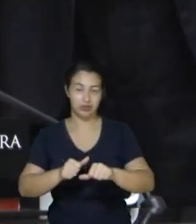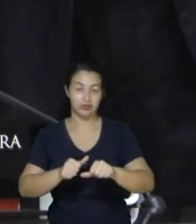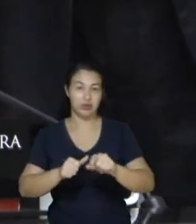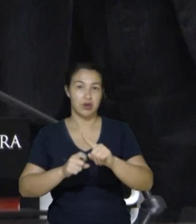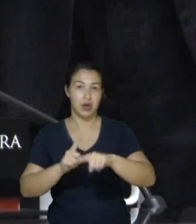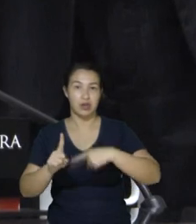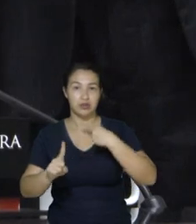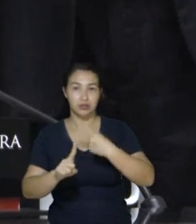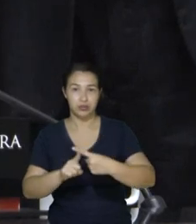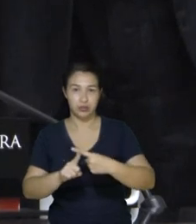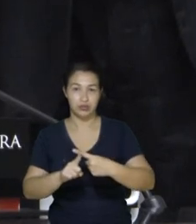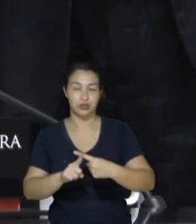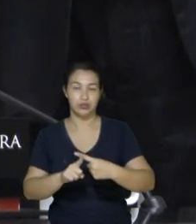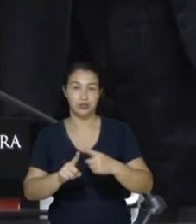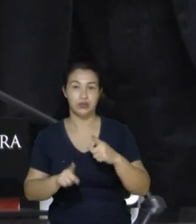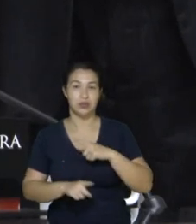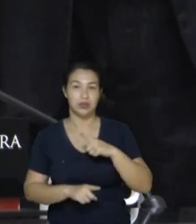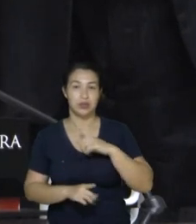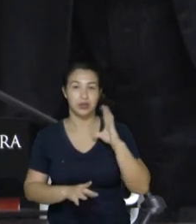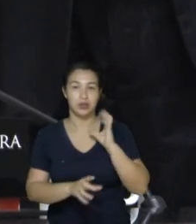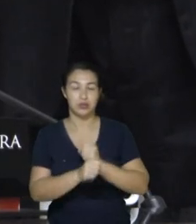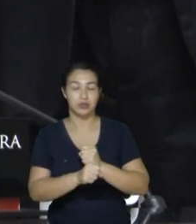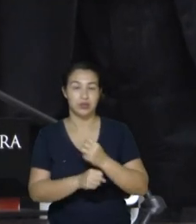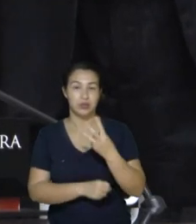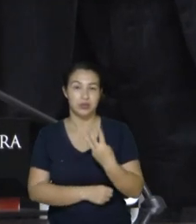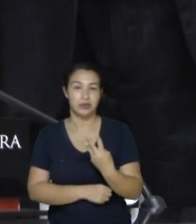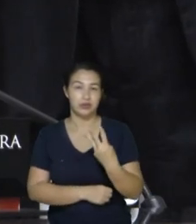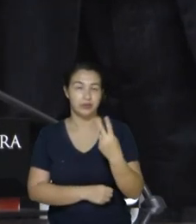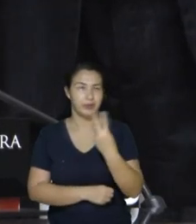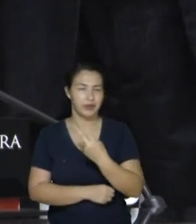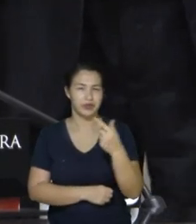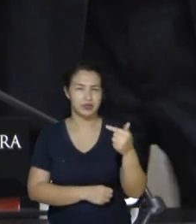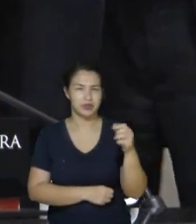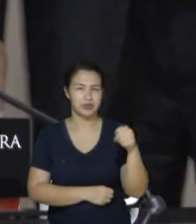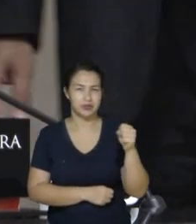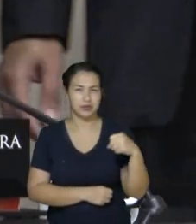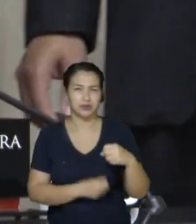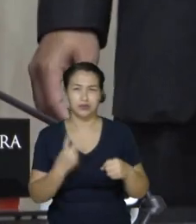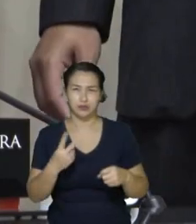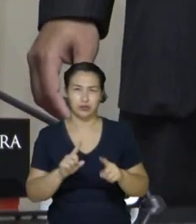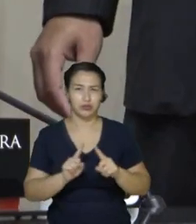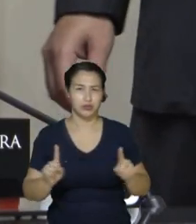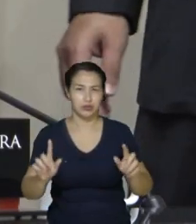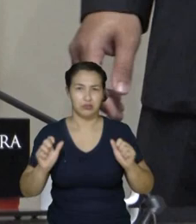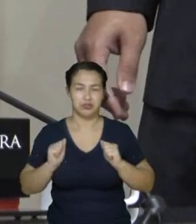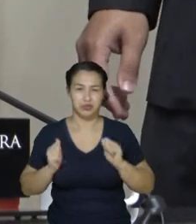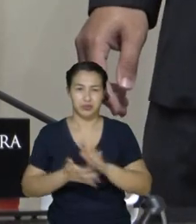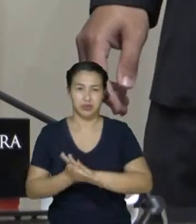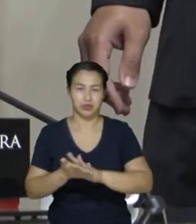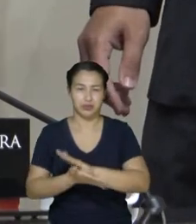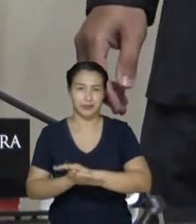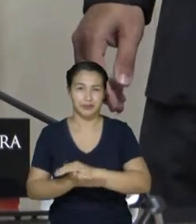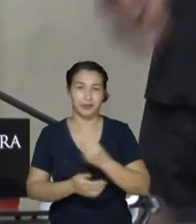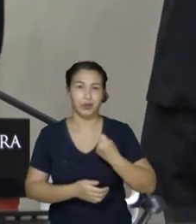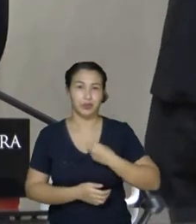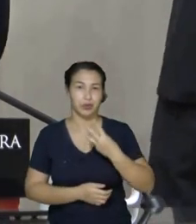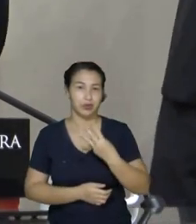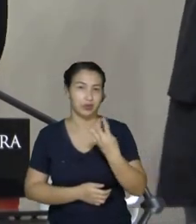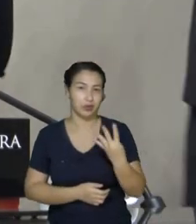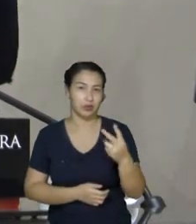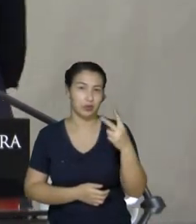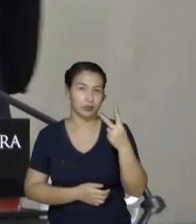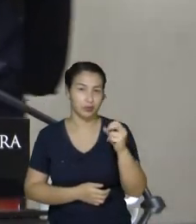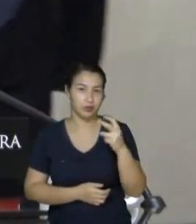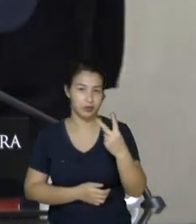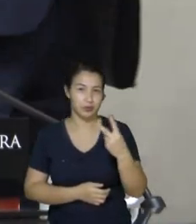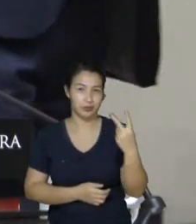aditiva, obtendo a seguinte votação: 27 votos sim, 2 votos não e nenhuma abstenção. Número 34/2022 com a